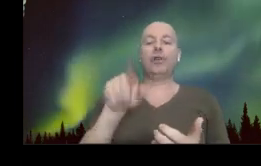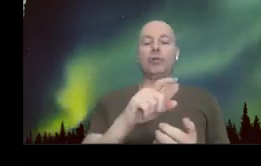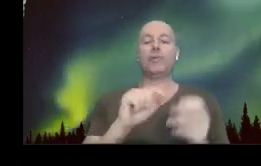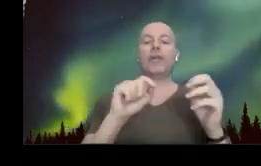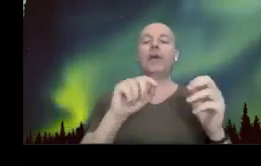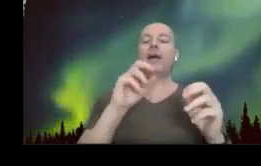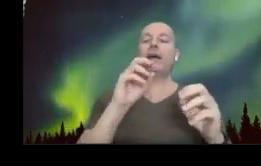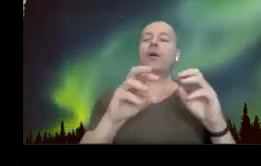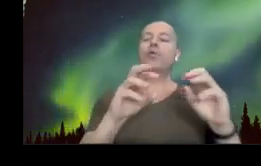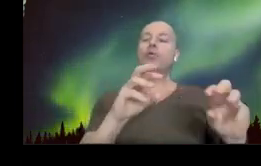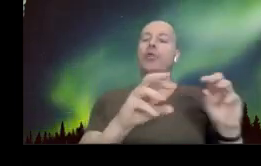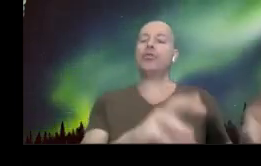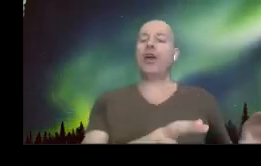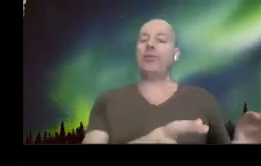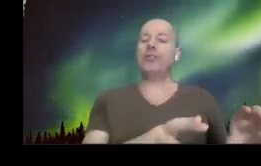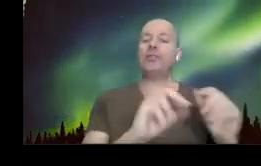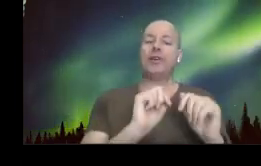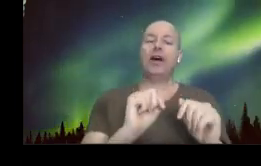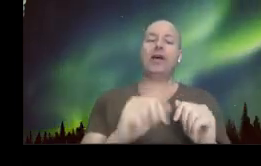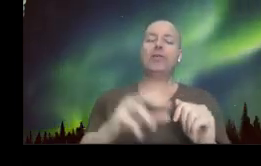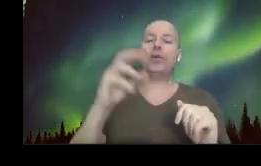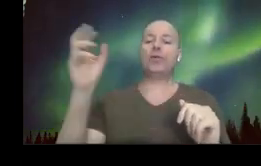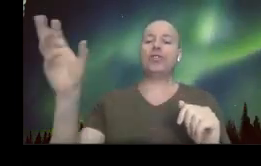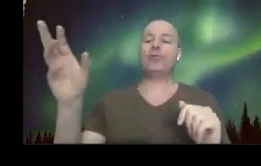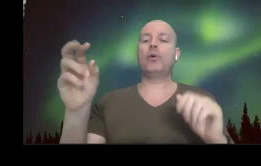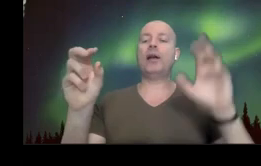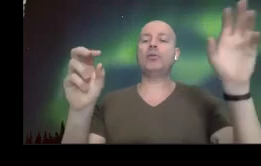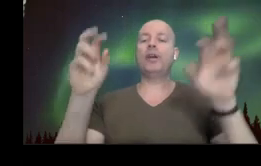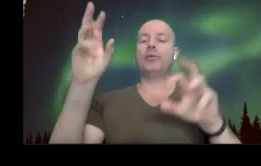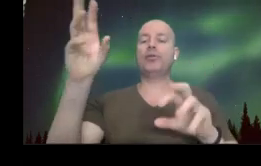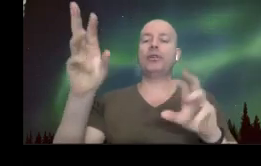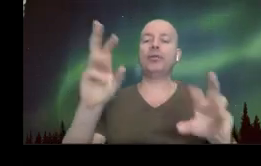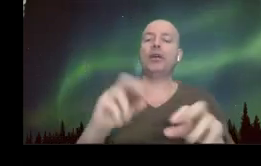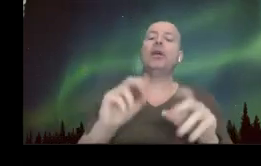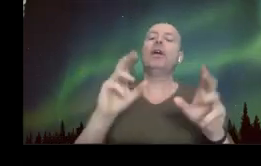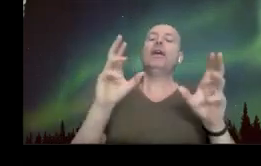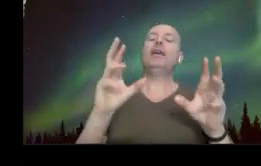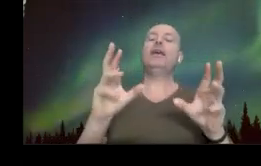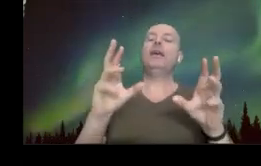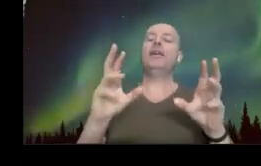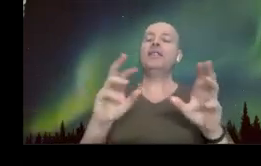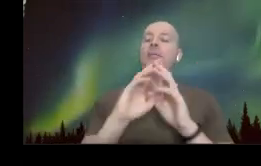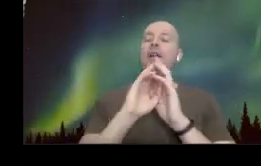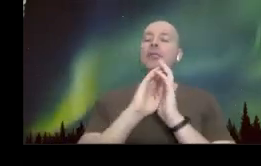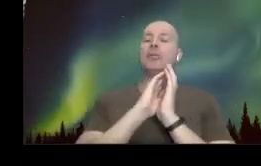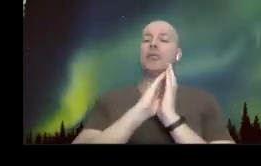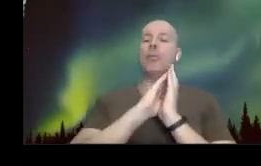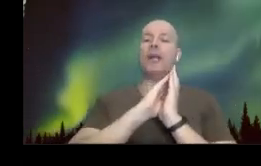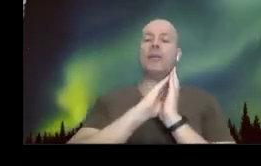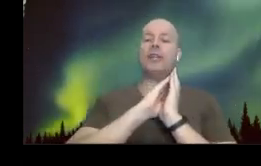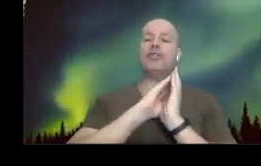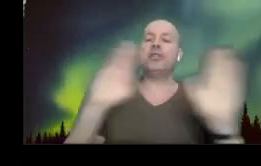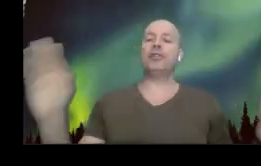sem o círculo, cada um com seus chefes, o chefe do A, do B, do C, do D, e